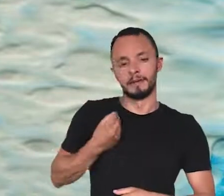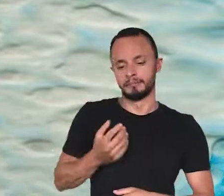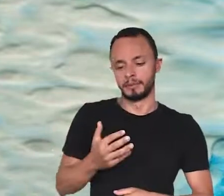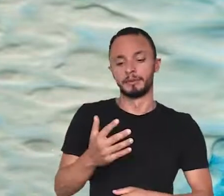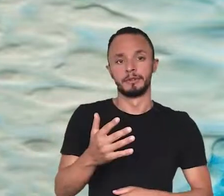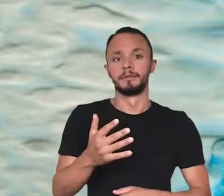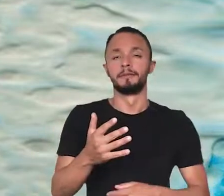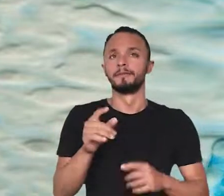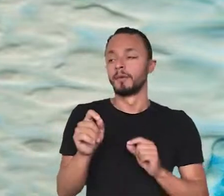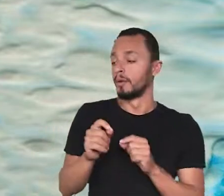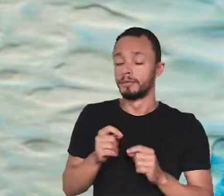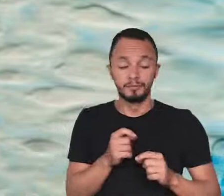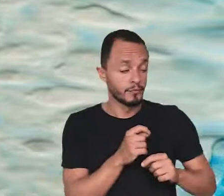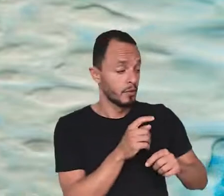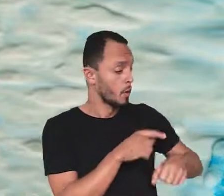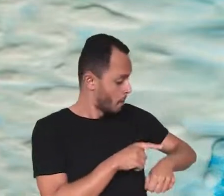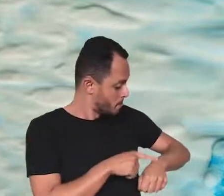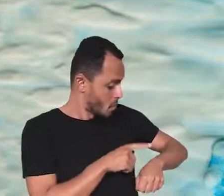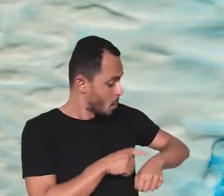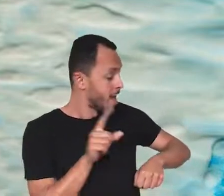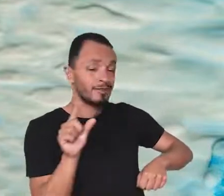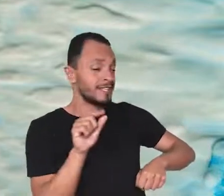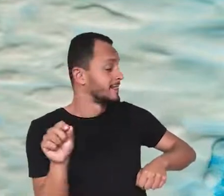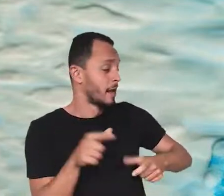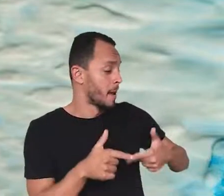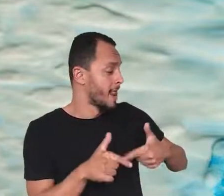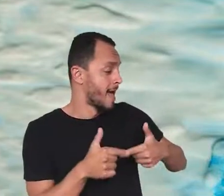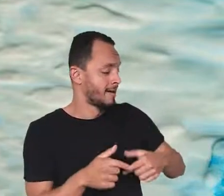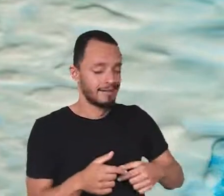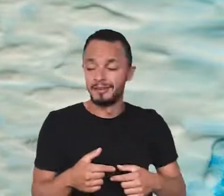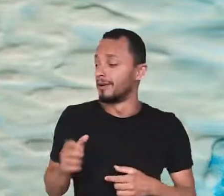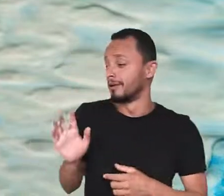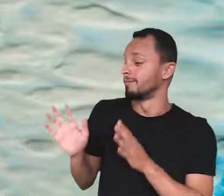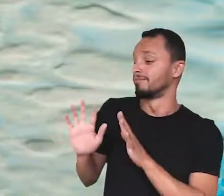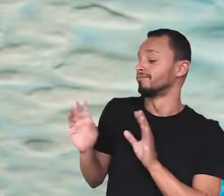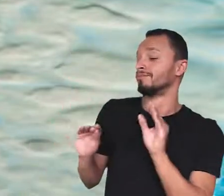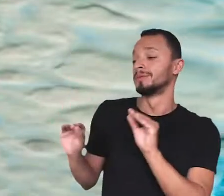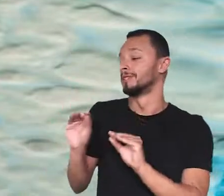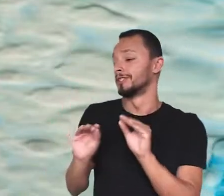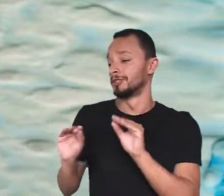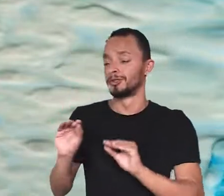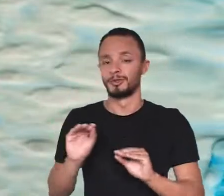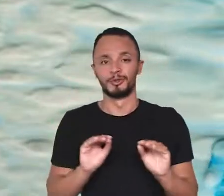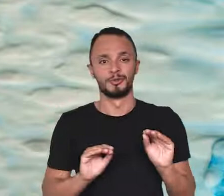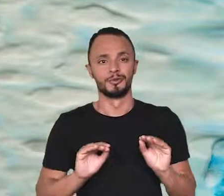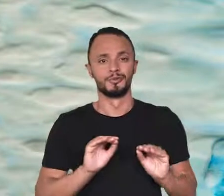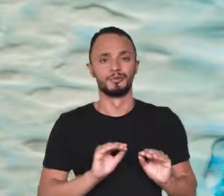Depois que morrer não adianta nada. Ó, deu meu horário, manas. Bora, bora, bora, bora.